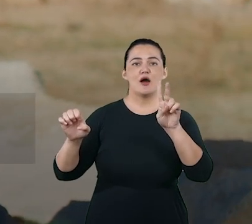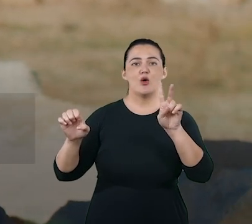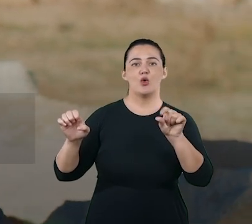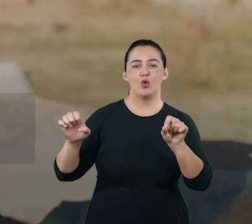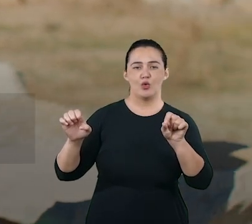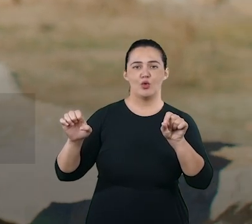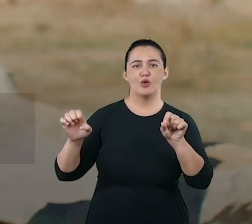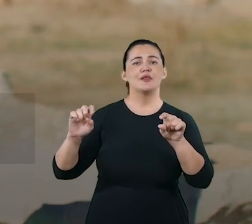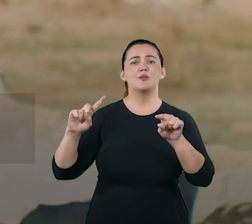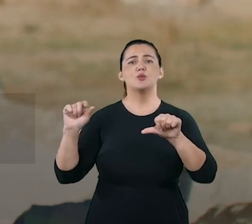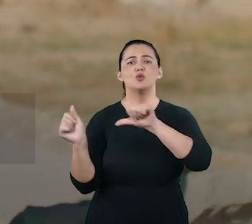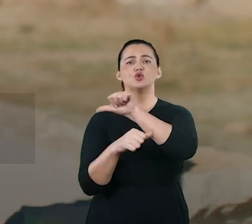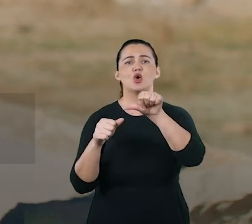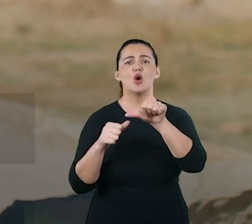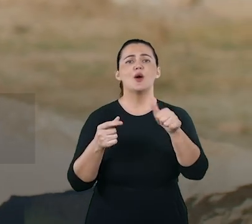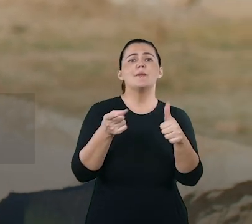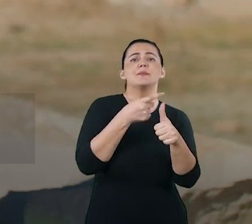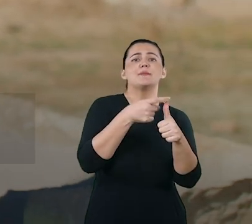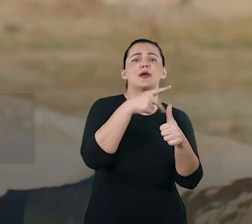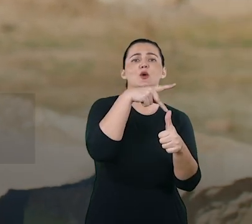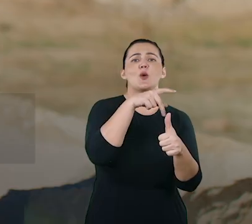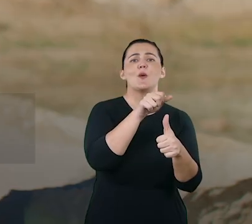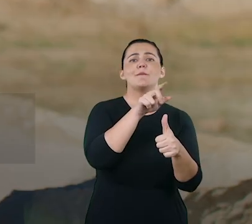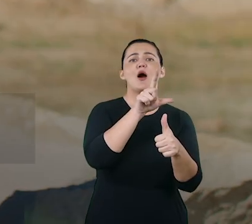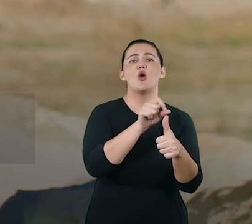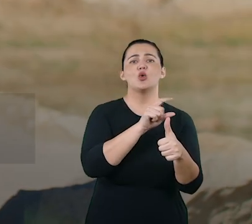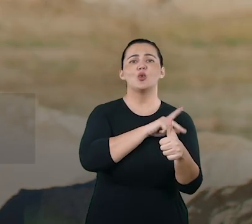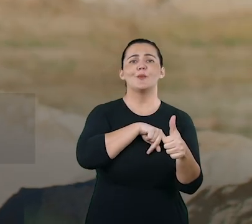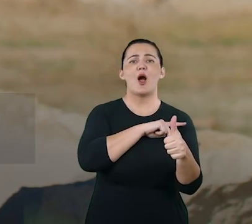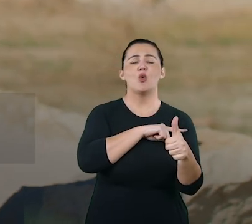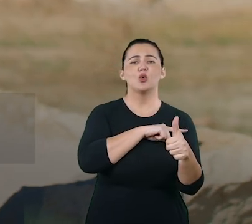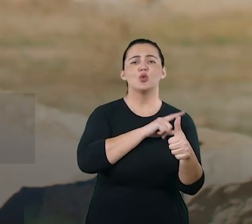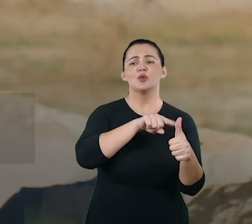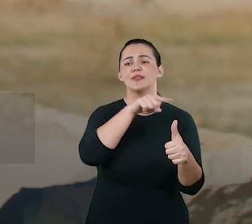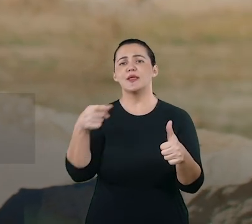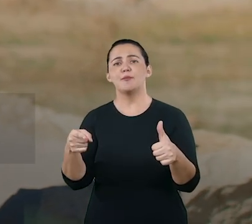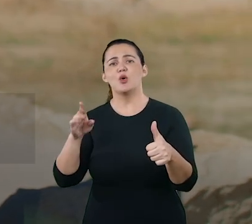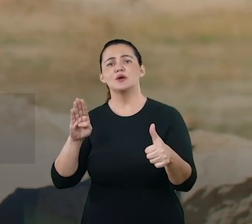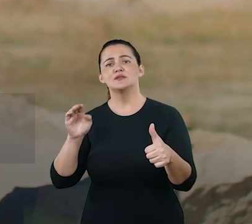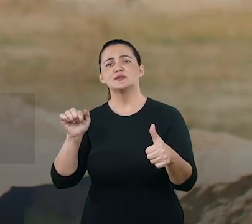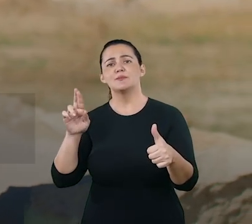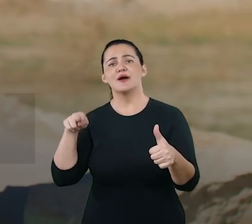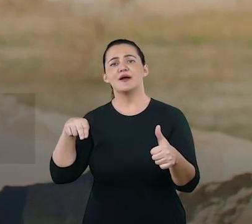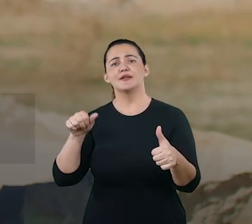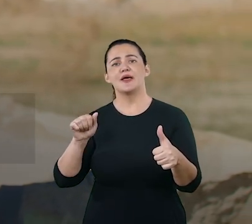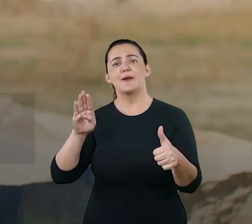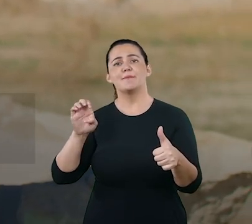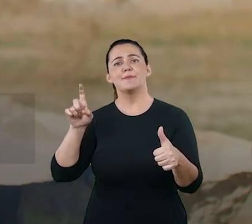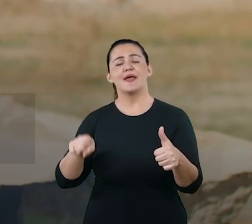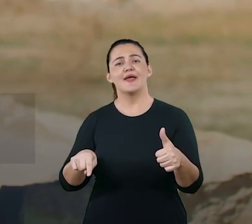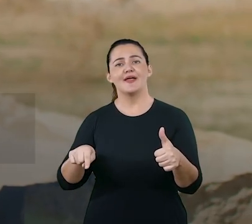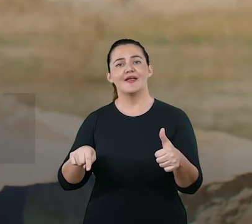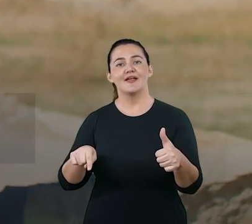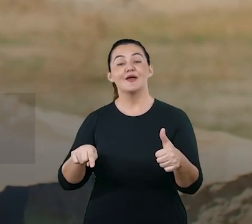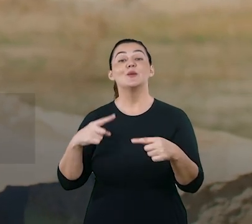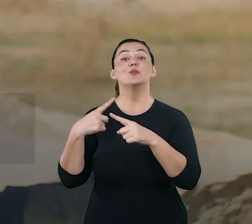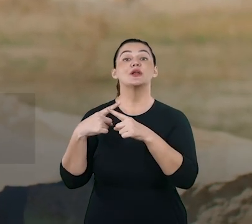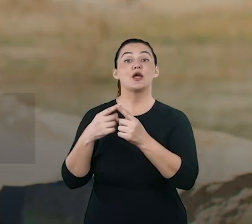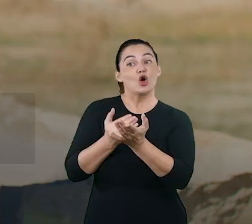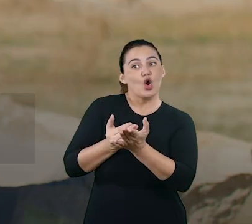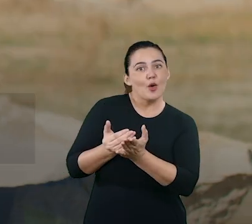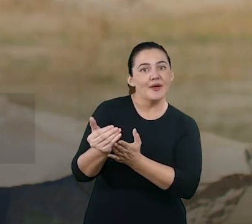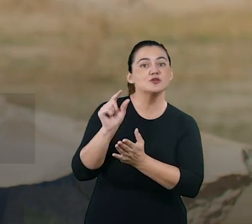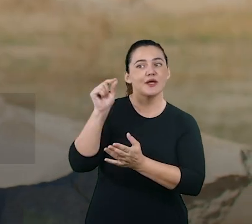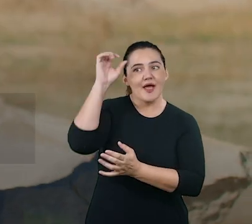dá algumas indicações de que Paulo, no início, estava ainda começando no Evangelho, mas agora ele assumiu